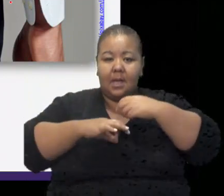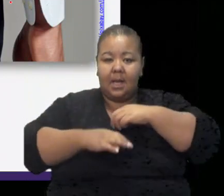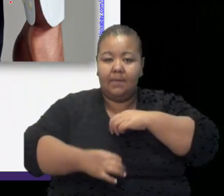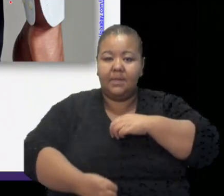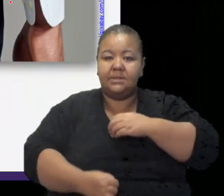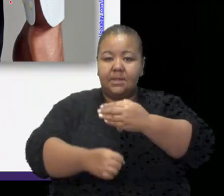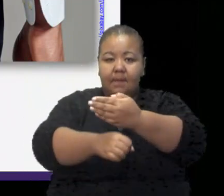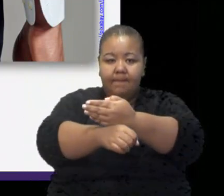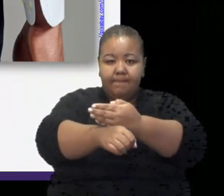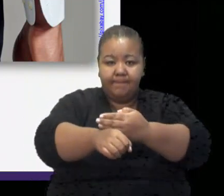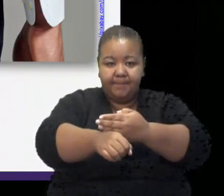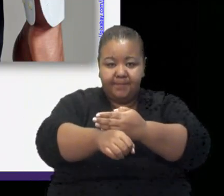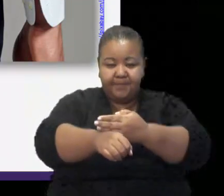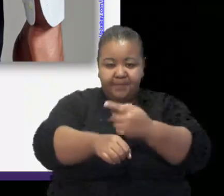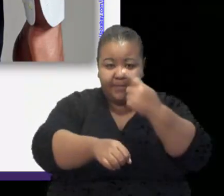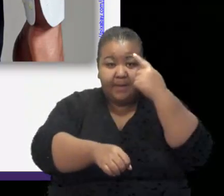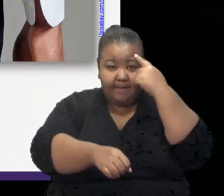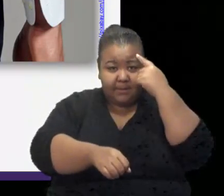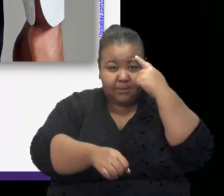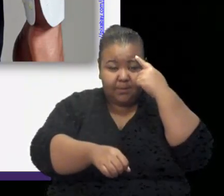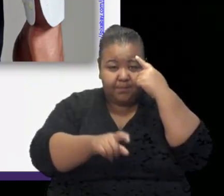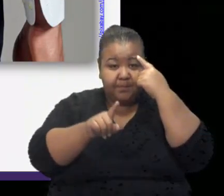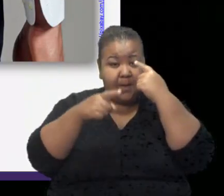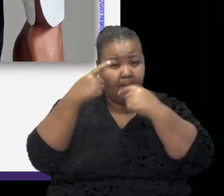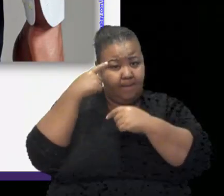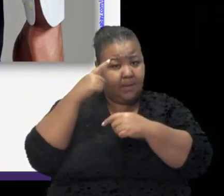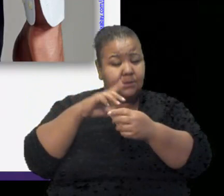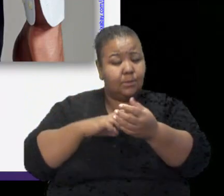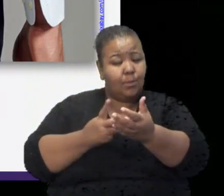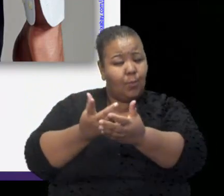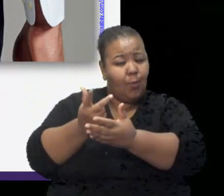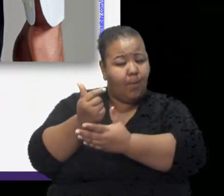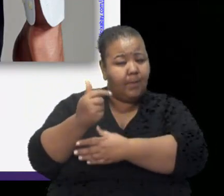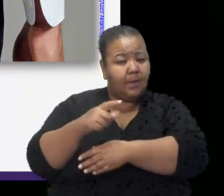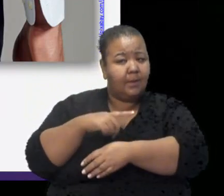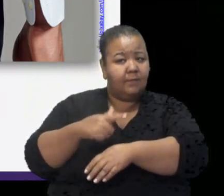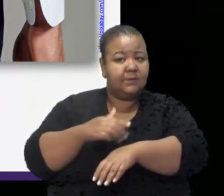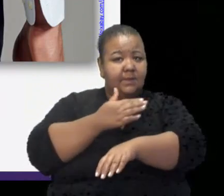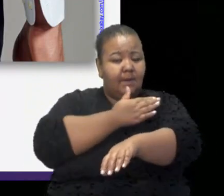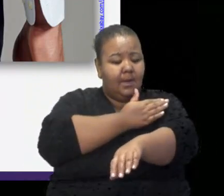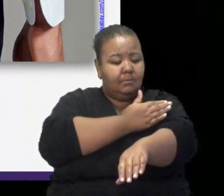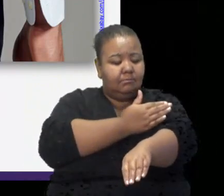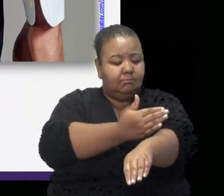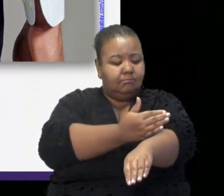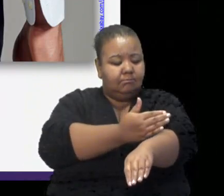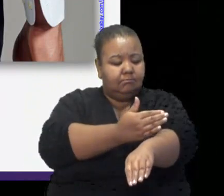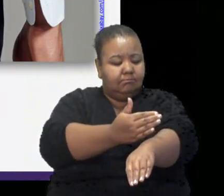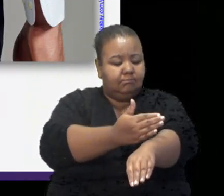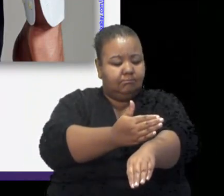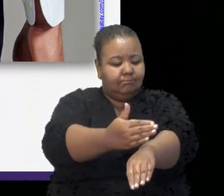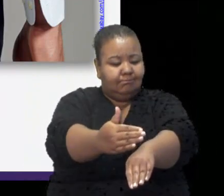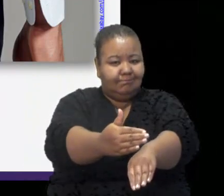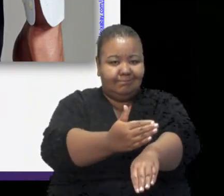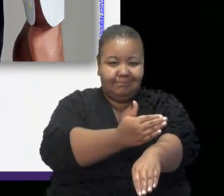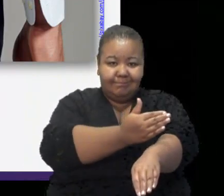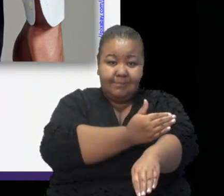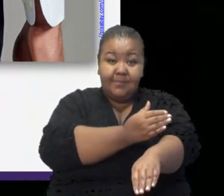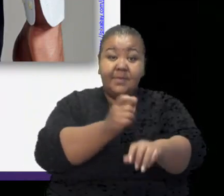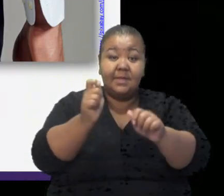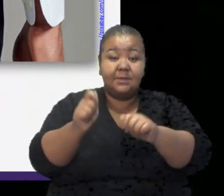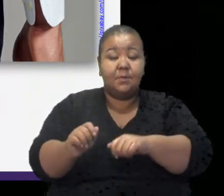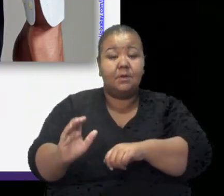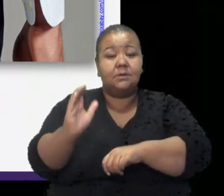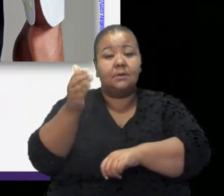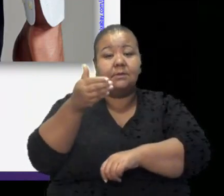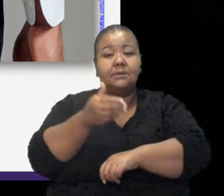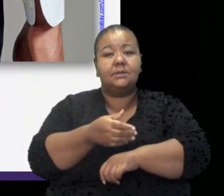Pensou? Vamos lá. Pensa que ao comprar essa camisa, você se depara com mangas de diferentes tamanhos. Isso pode ocorrer se a